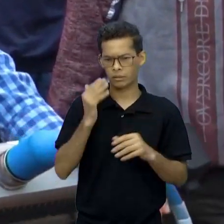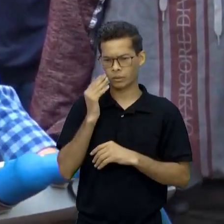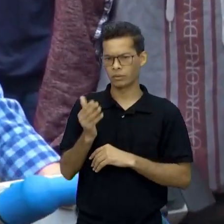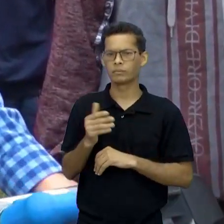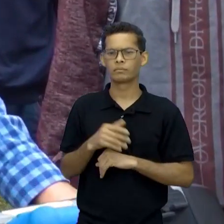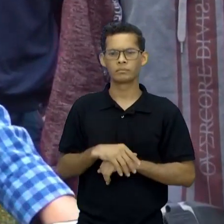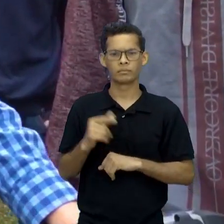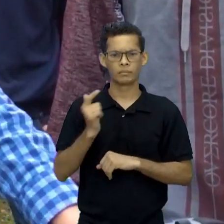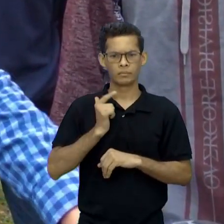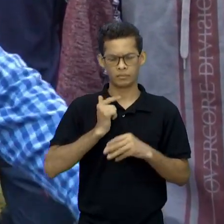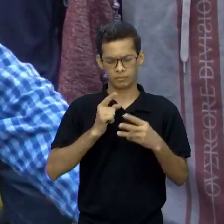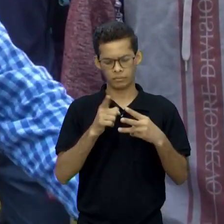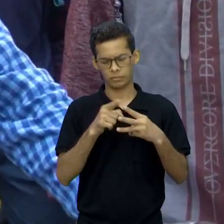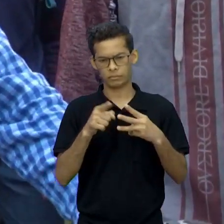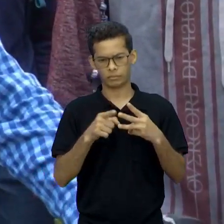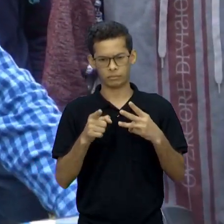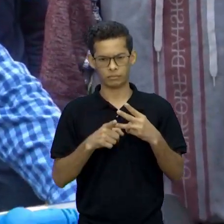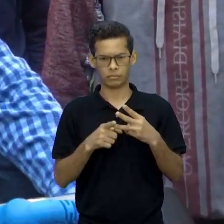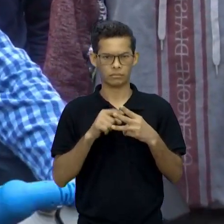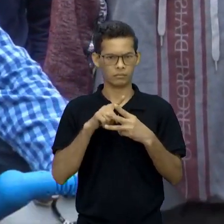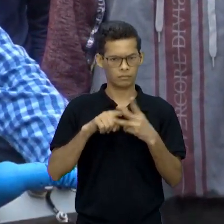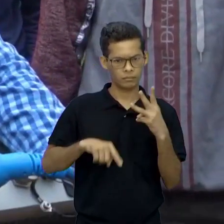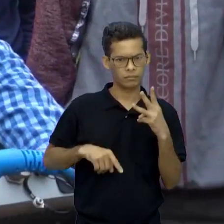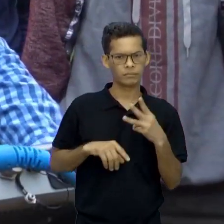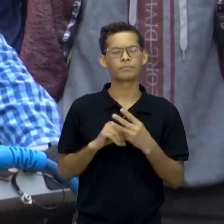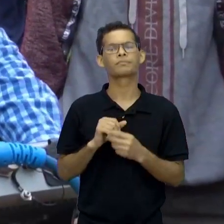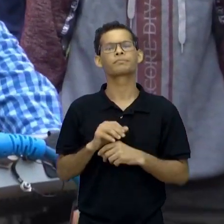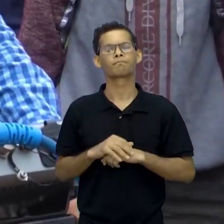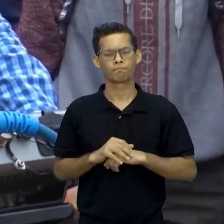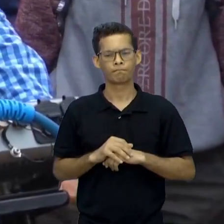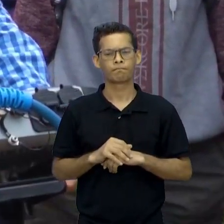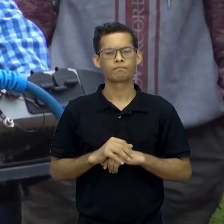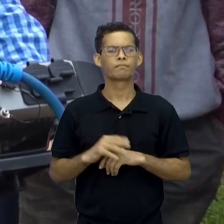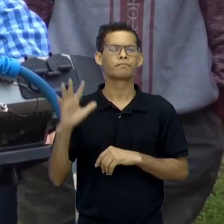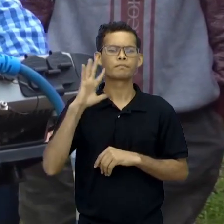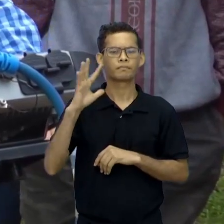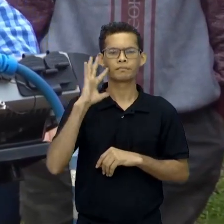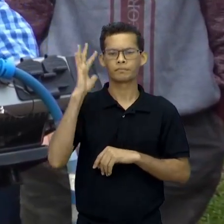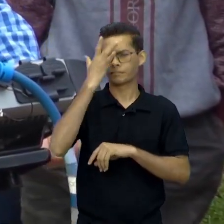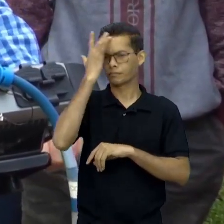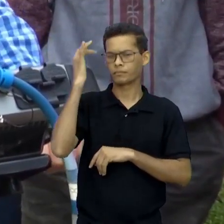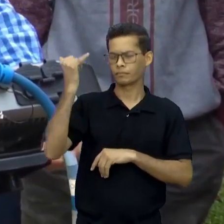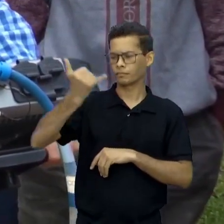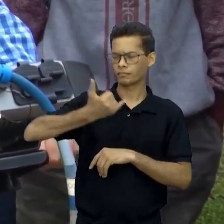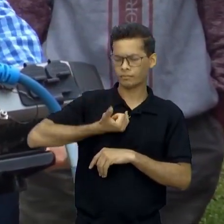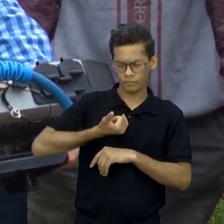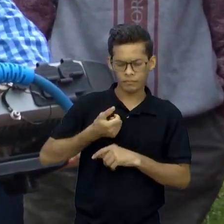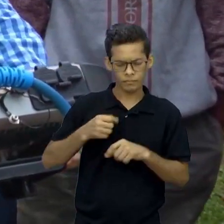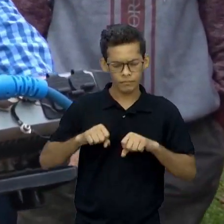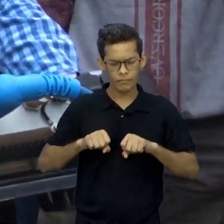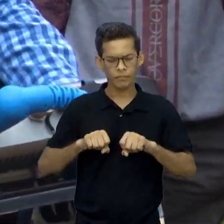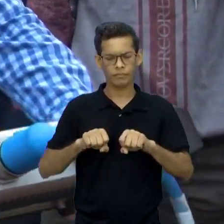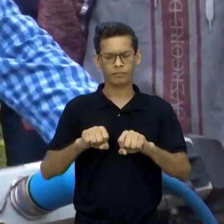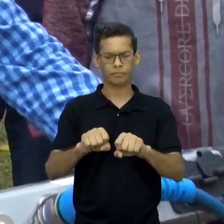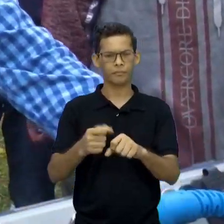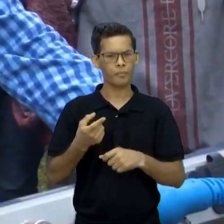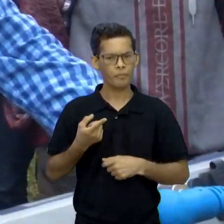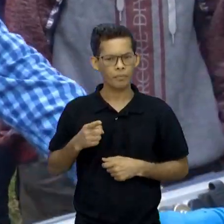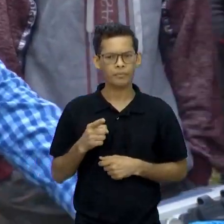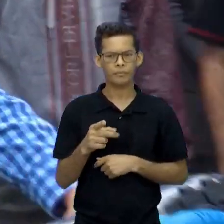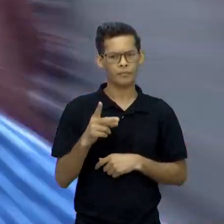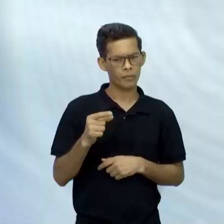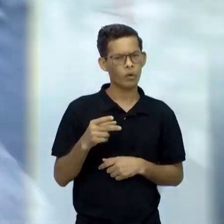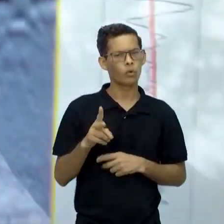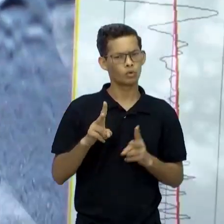3 hipérboles, beleza? Mas alguém falou, professor, segue até o poste, vamos ver o que vai acontecer.